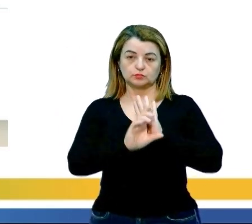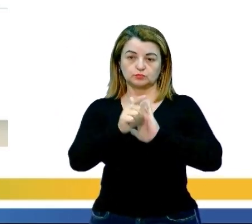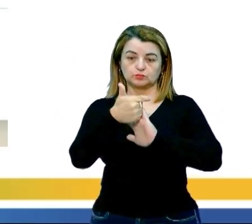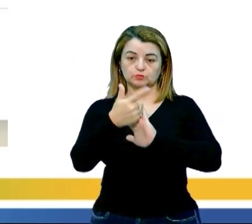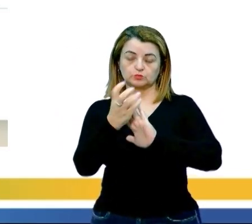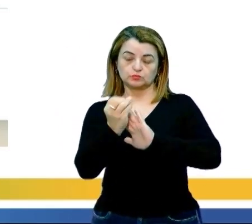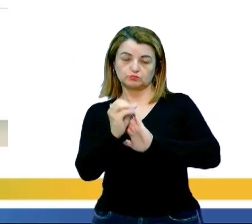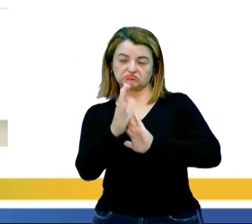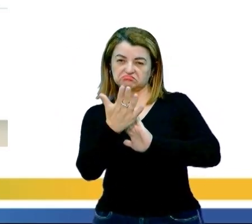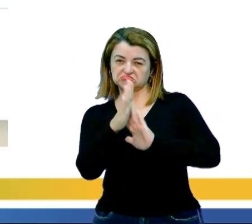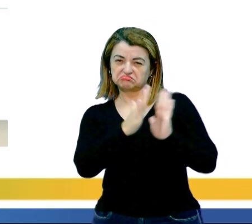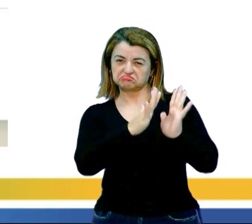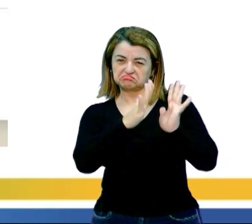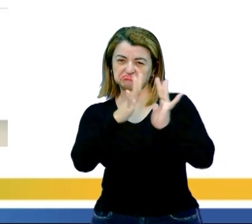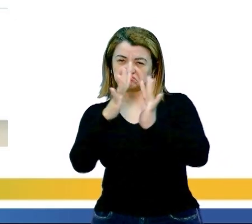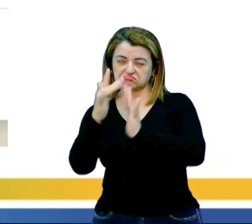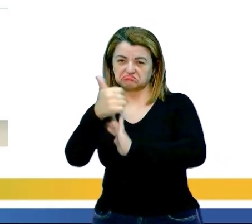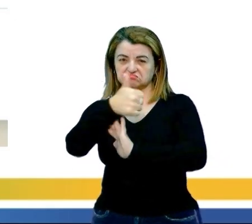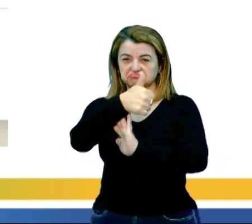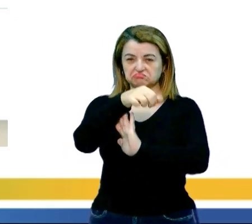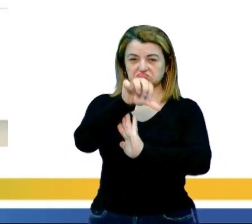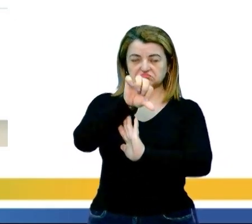entre 1926 e